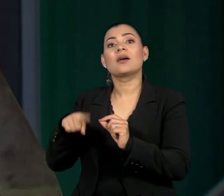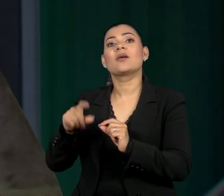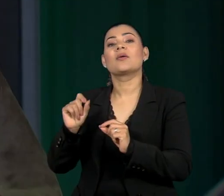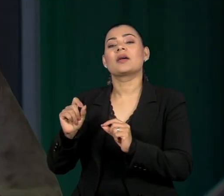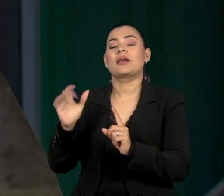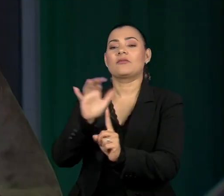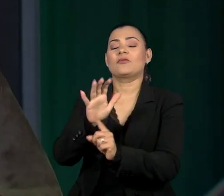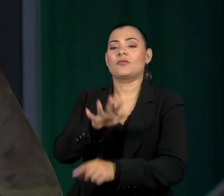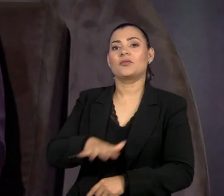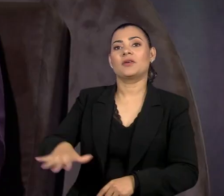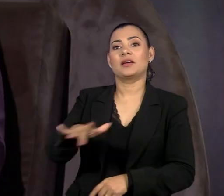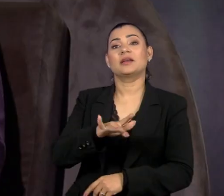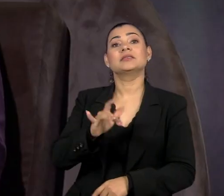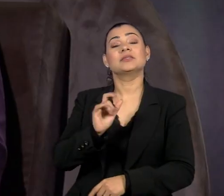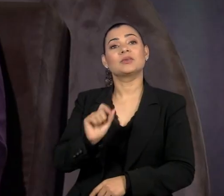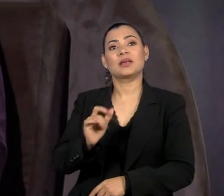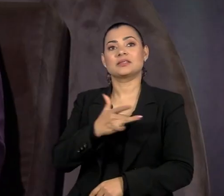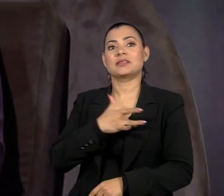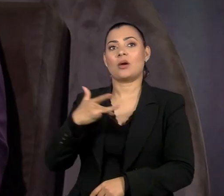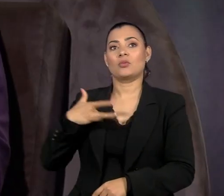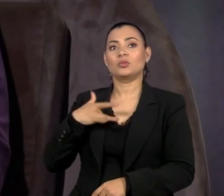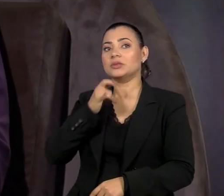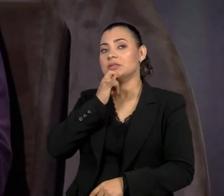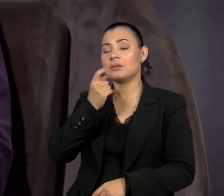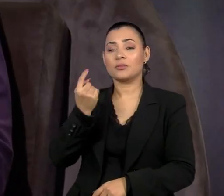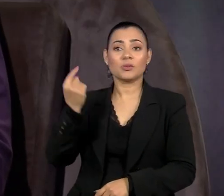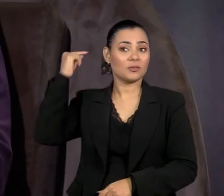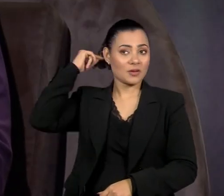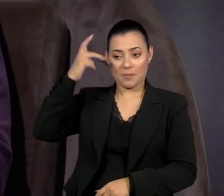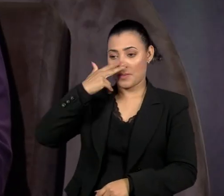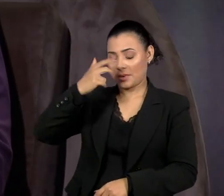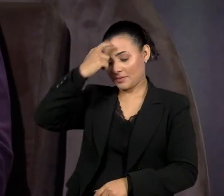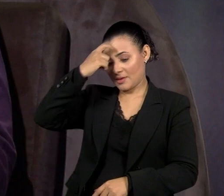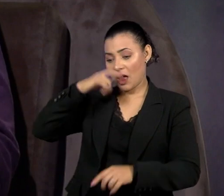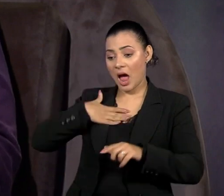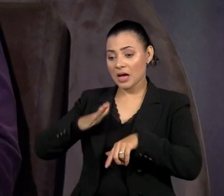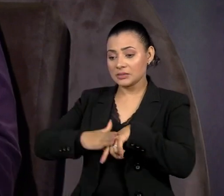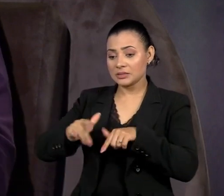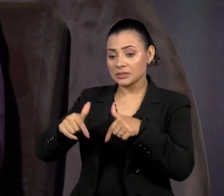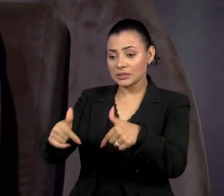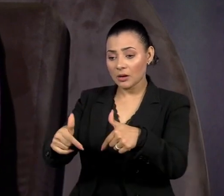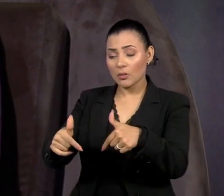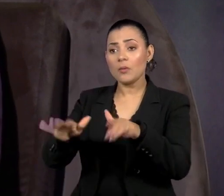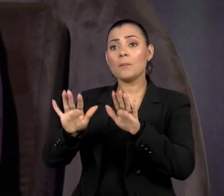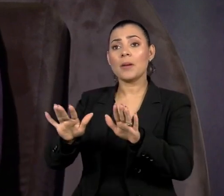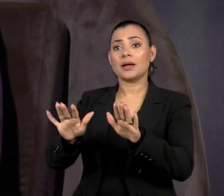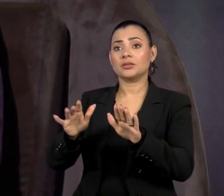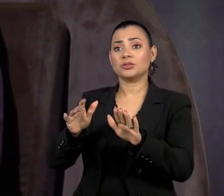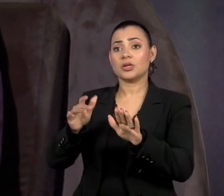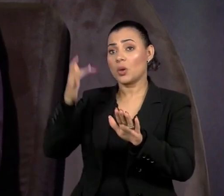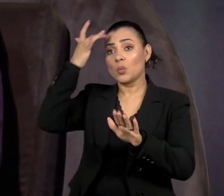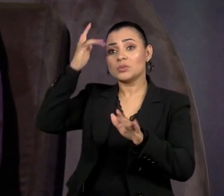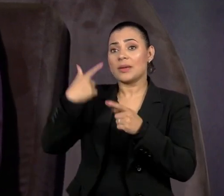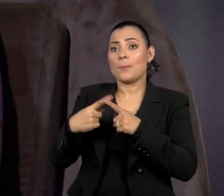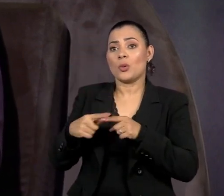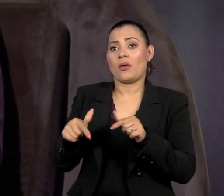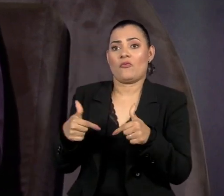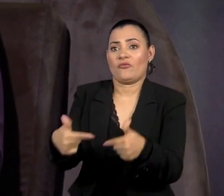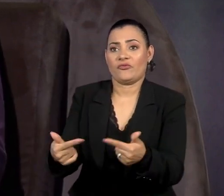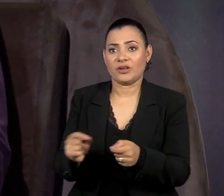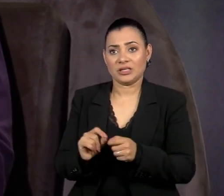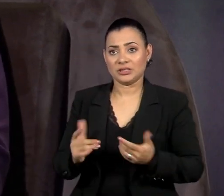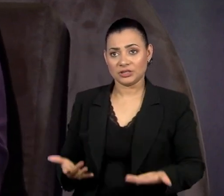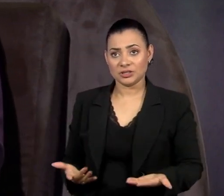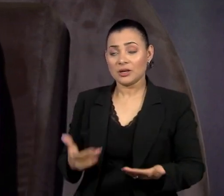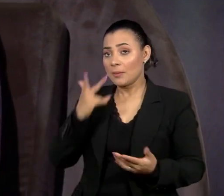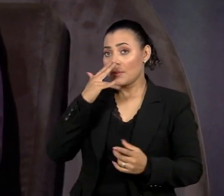na saúde. O que é um viés inconsciente? O viés inconsciente é um comportamento que eu tenho alheio à minha vontade. É um comportamento que eu tenho